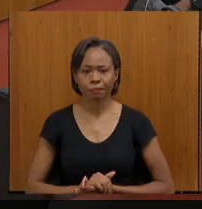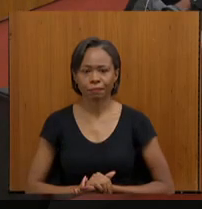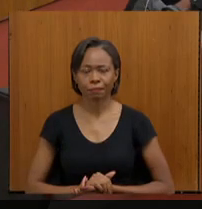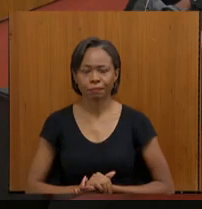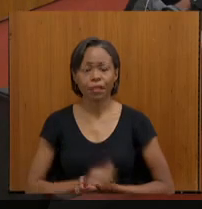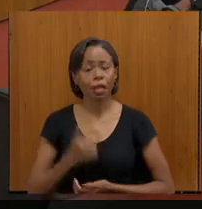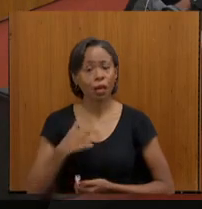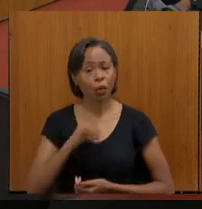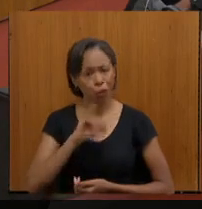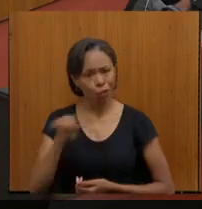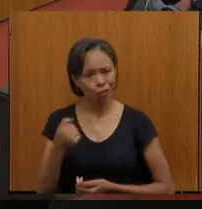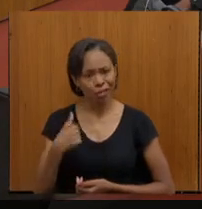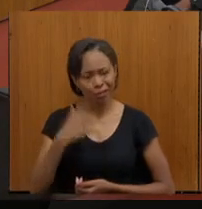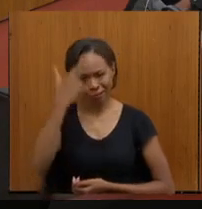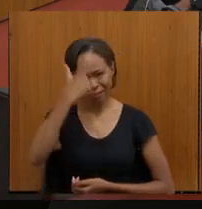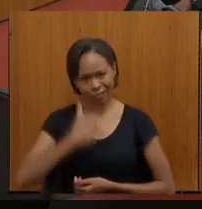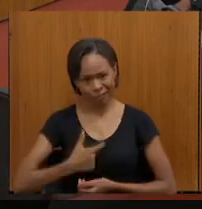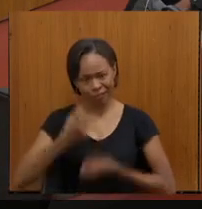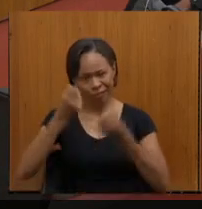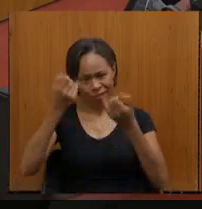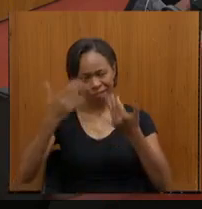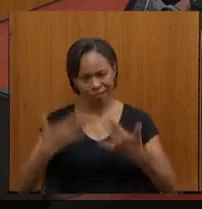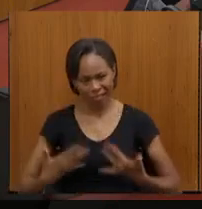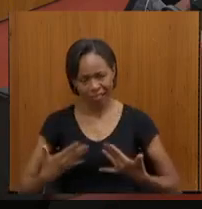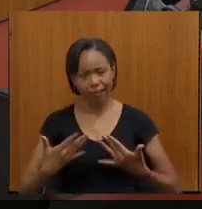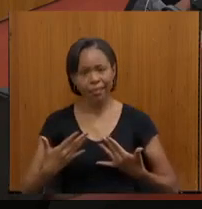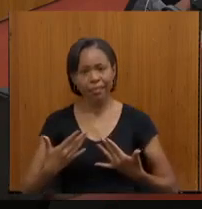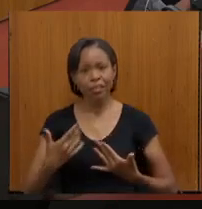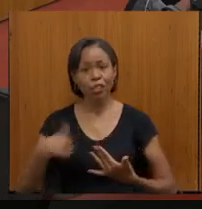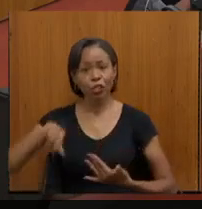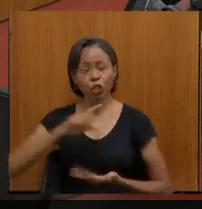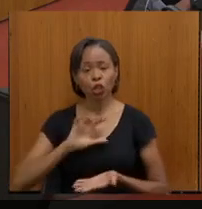aproveitando me apresentar melhor ainda